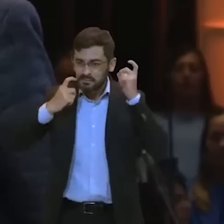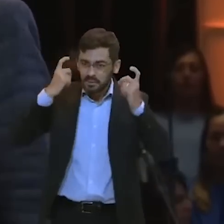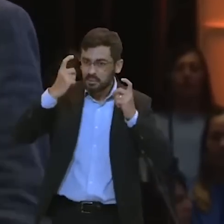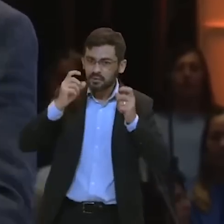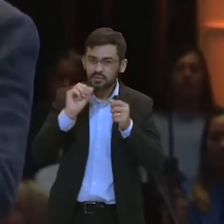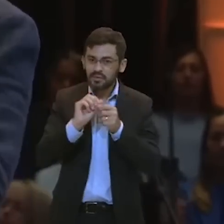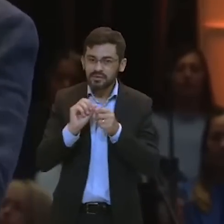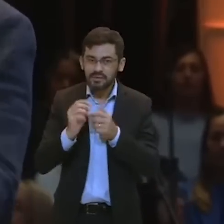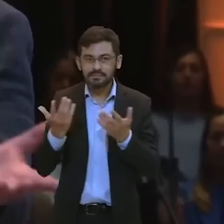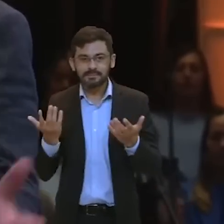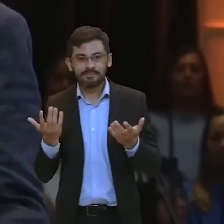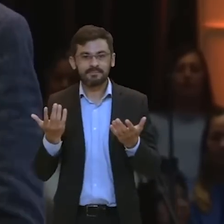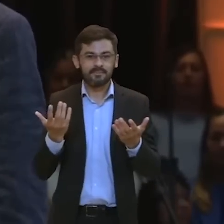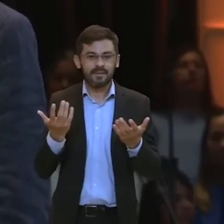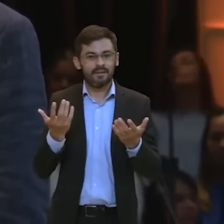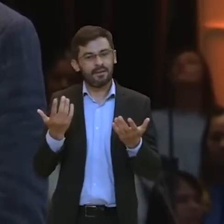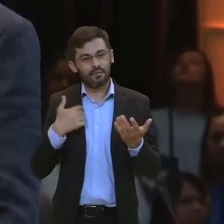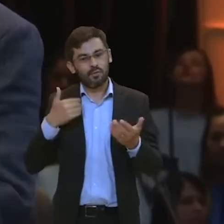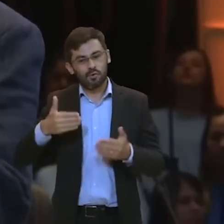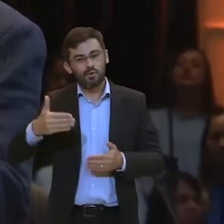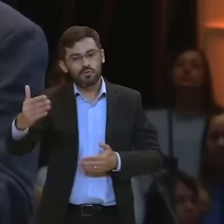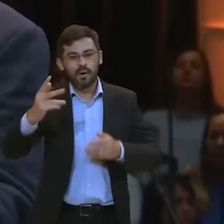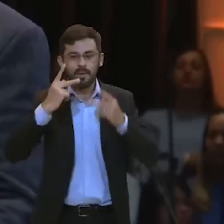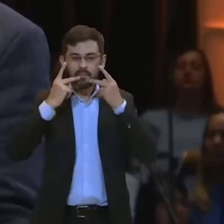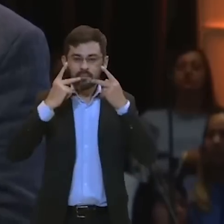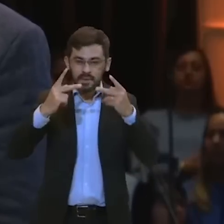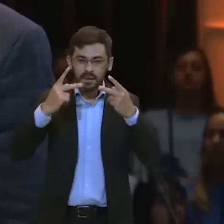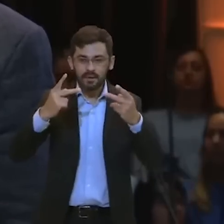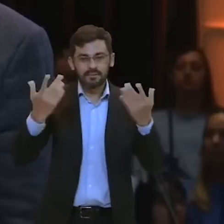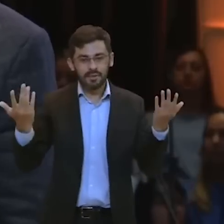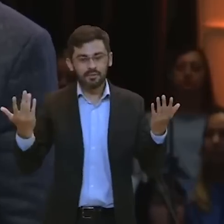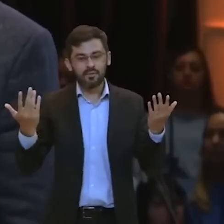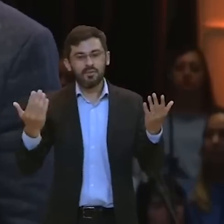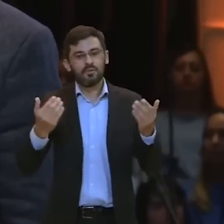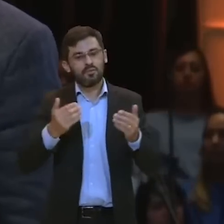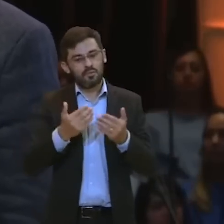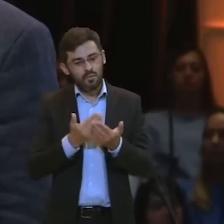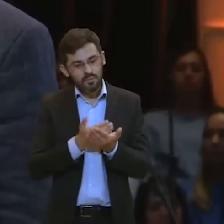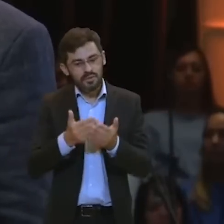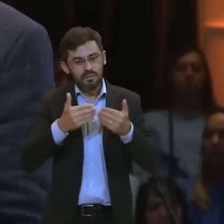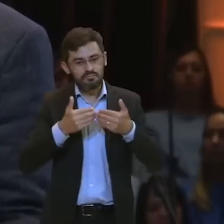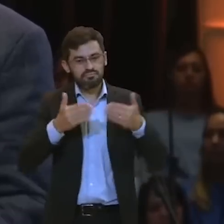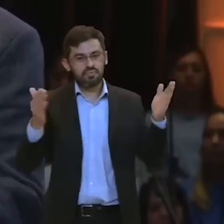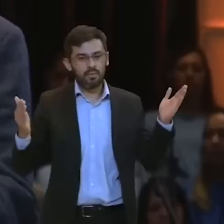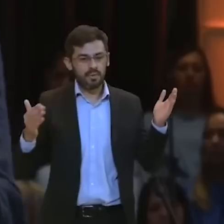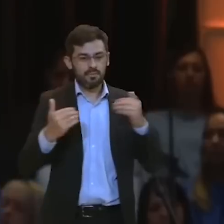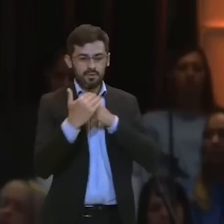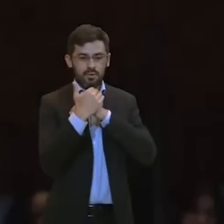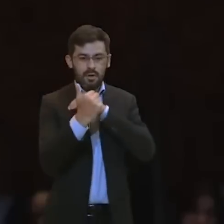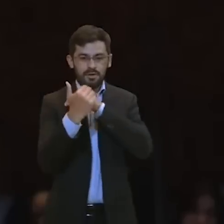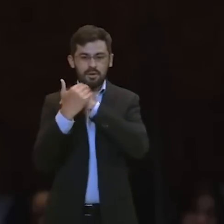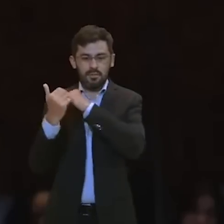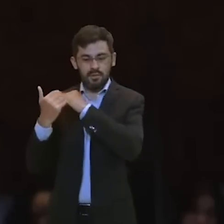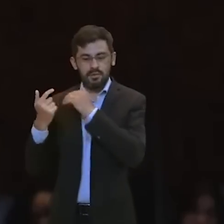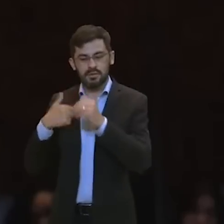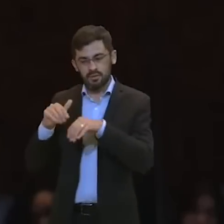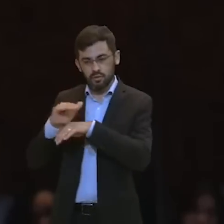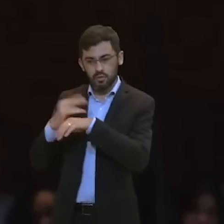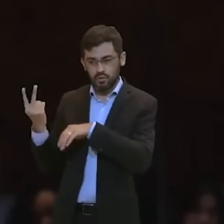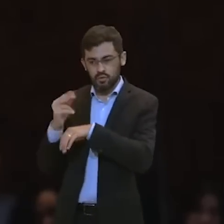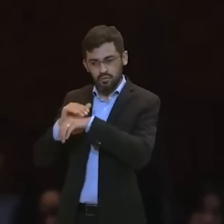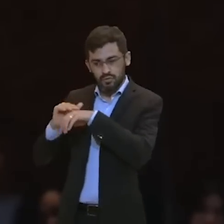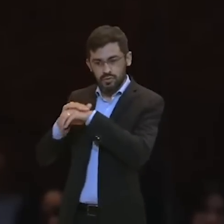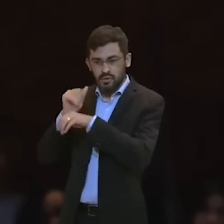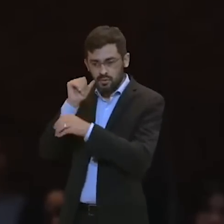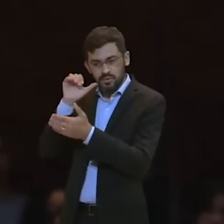Bom, eu vou fazer o que eu sei fazer, pregar, e comecei a abrir minha agenda. Aí estava conversando com a minha esposa e